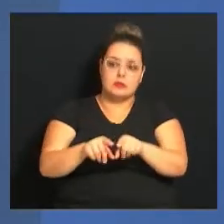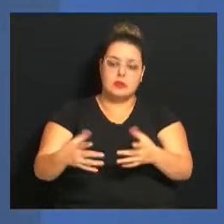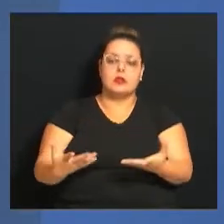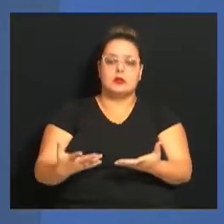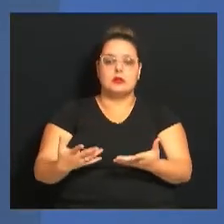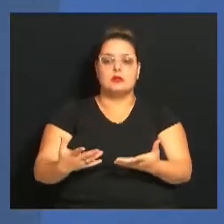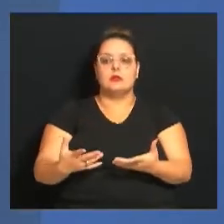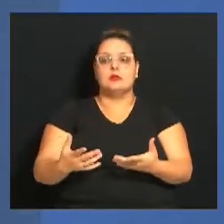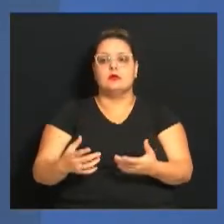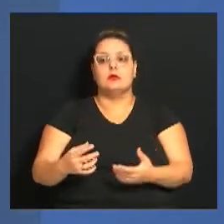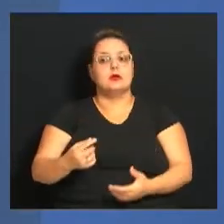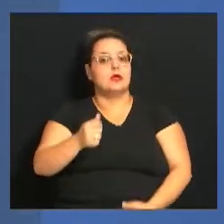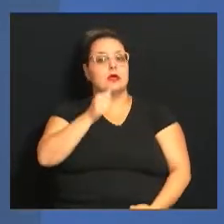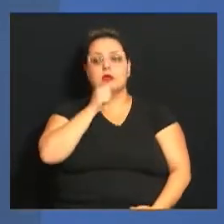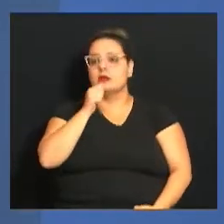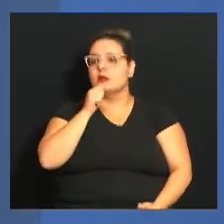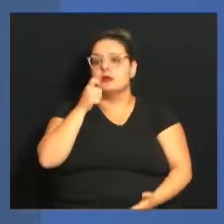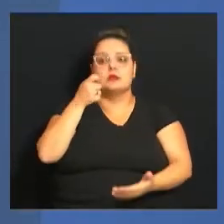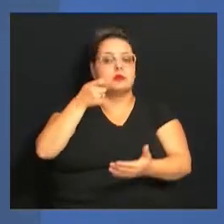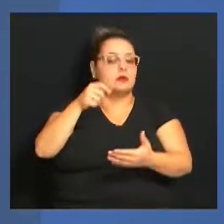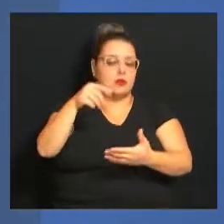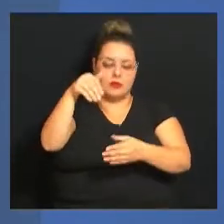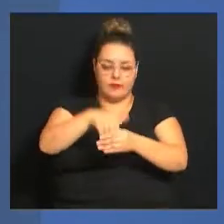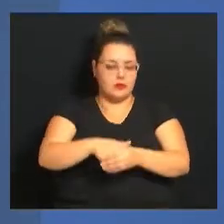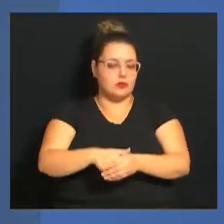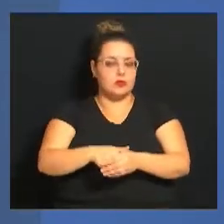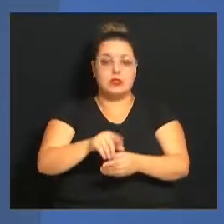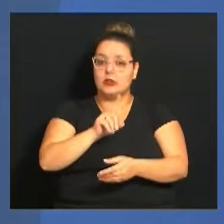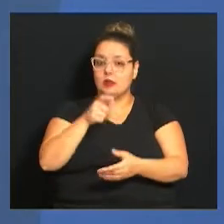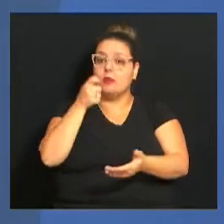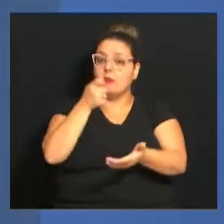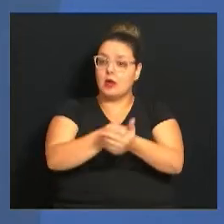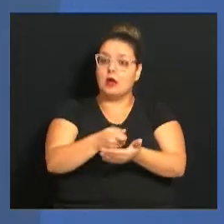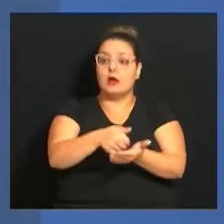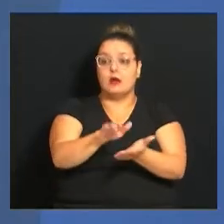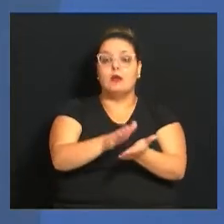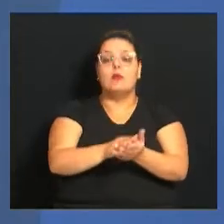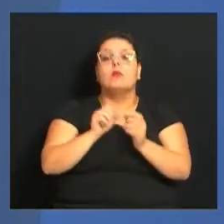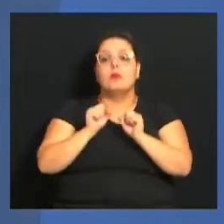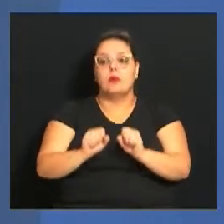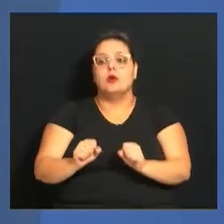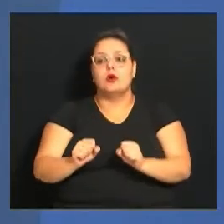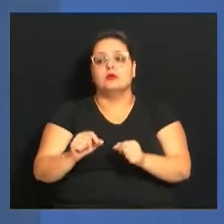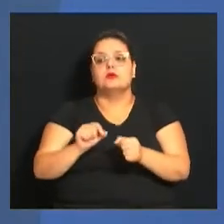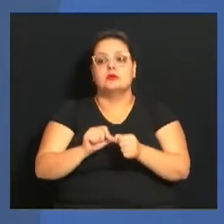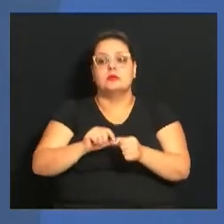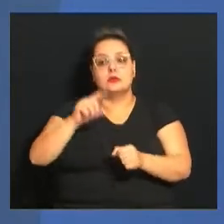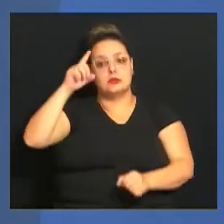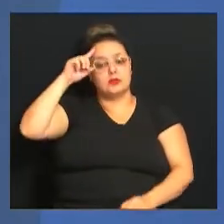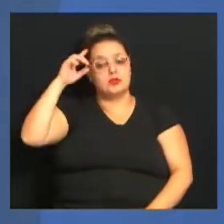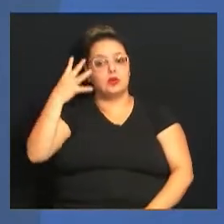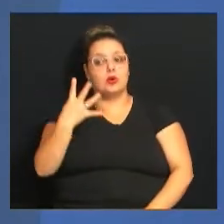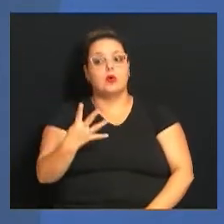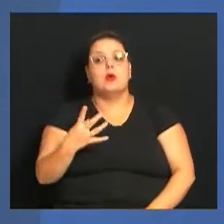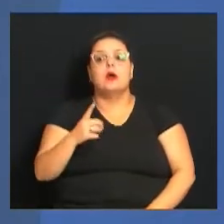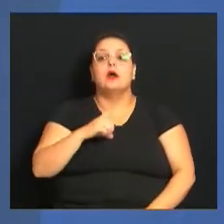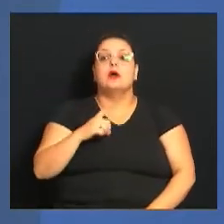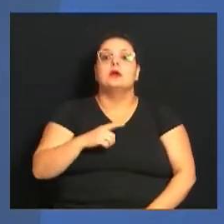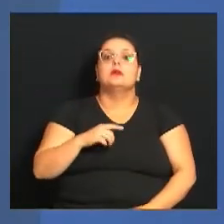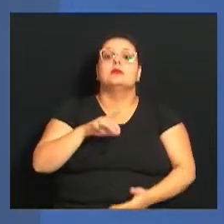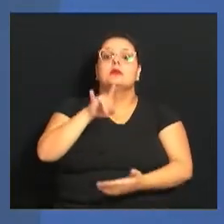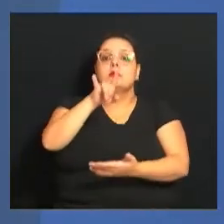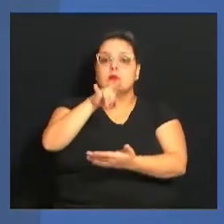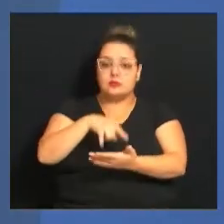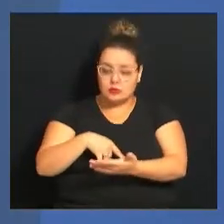que não votou e não pagou aquela multa. Dá tempo ainda de fazer isso até o dia 4. Lá tem um formulário em que